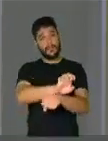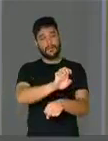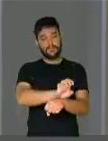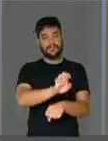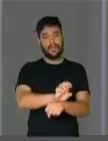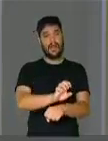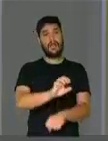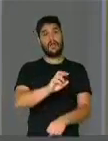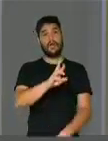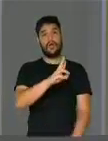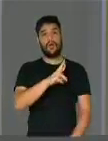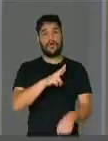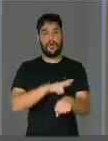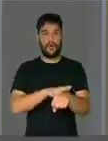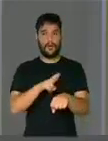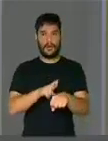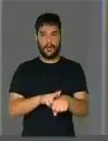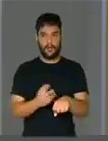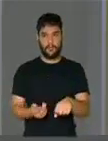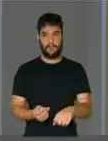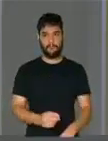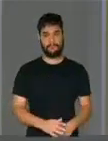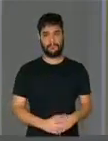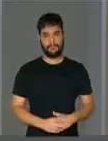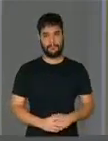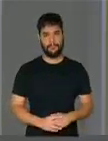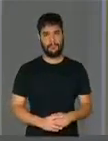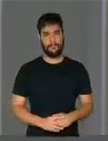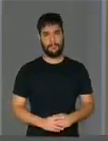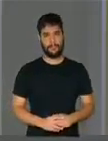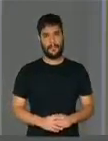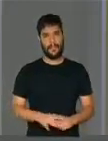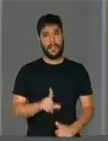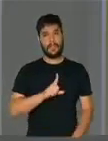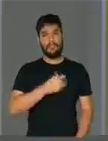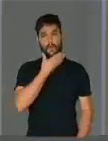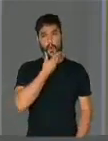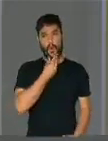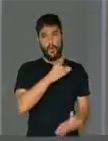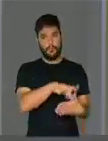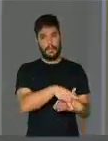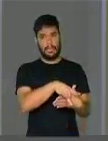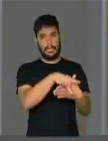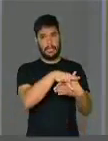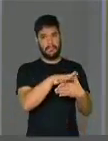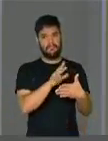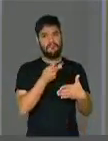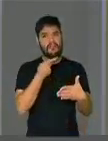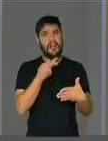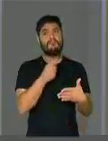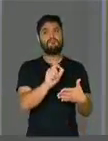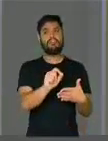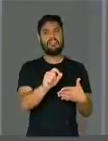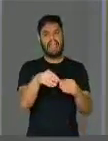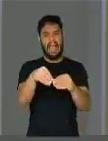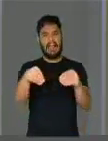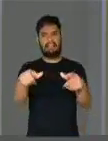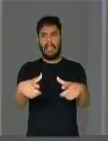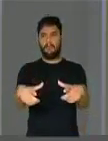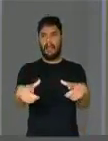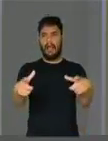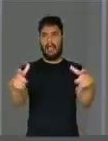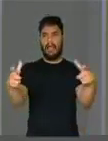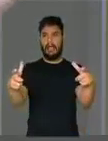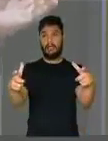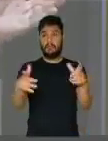dos líderes da resistência advogava a tese que é muita terra para pouco índio, mas